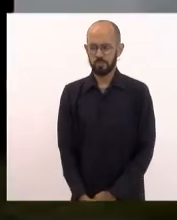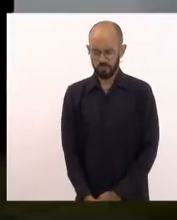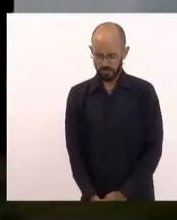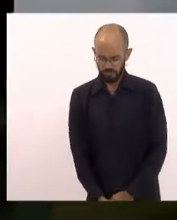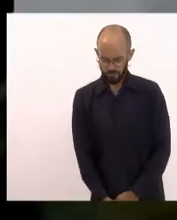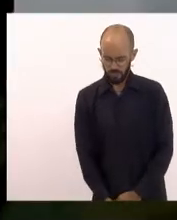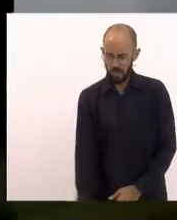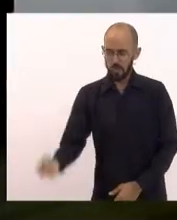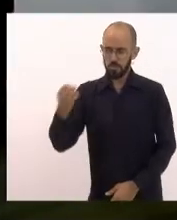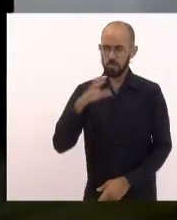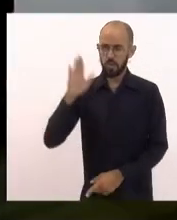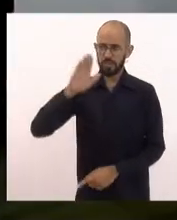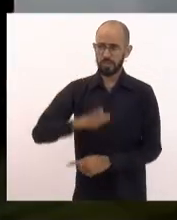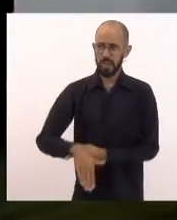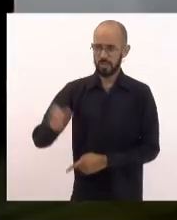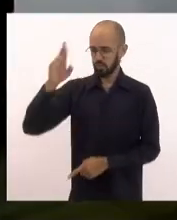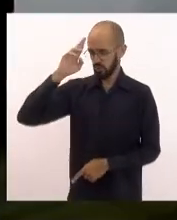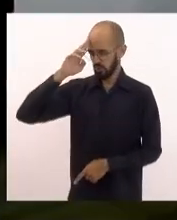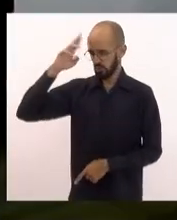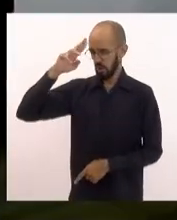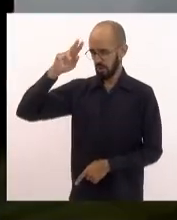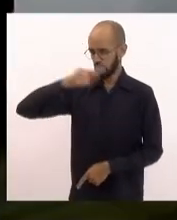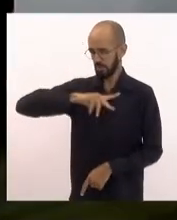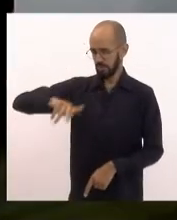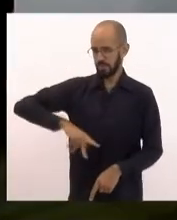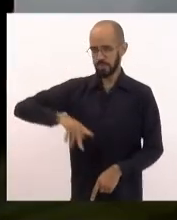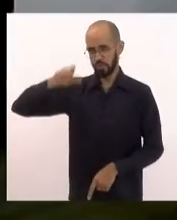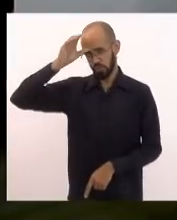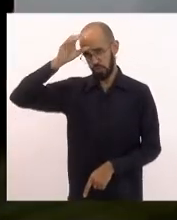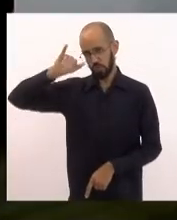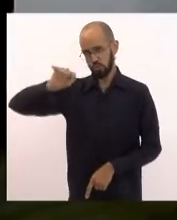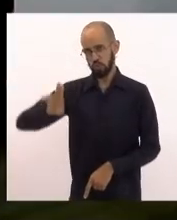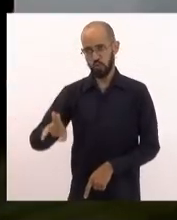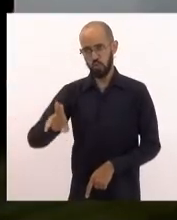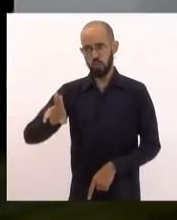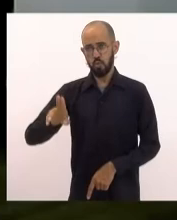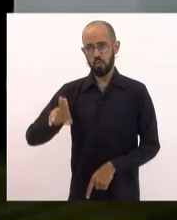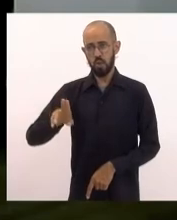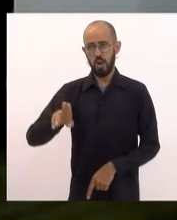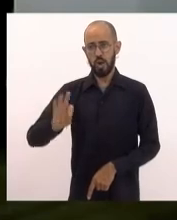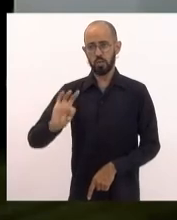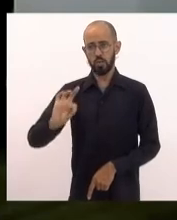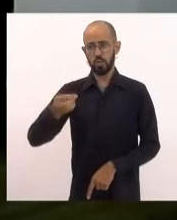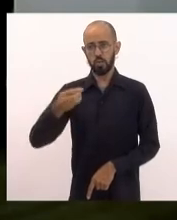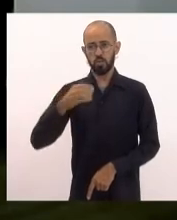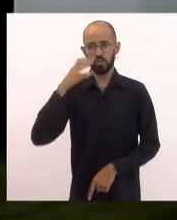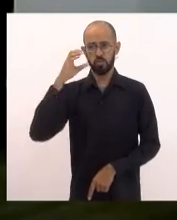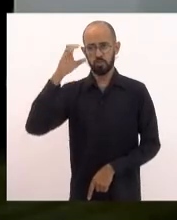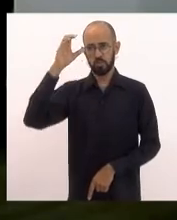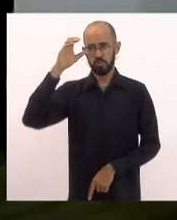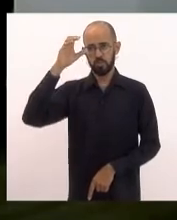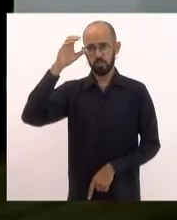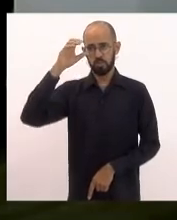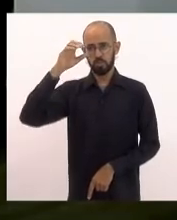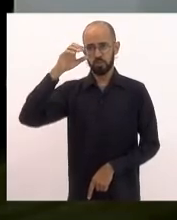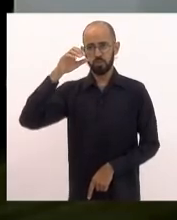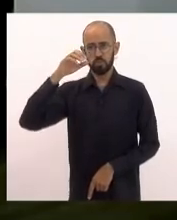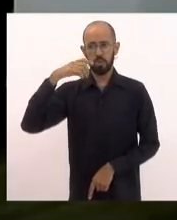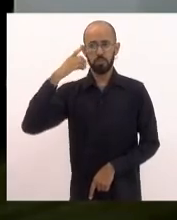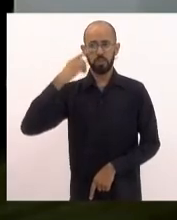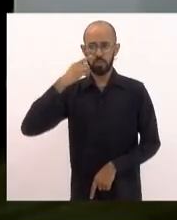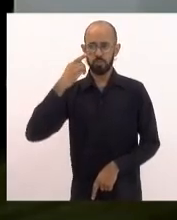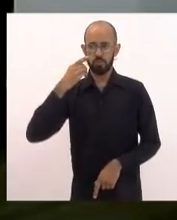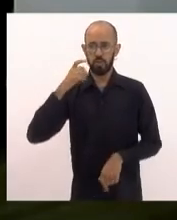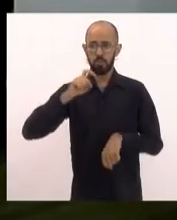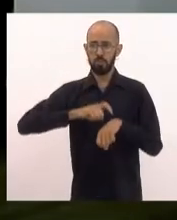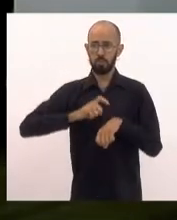Boa tarde, nossa presidente, Tia Ju, novos deputados e deputadas. Dizer que é um momento